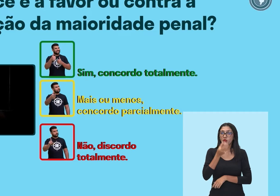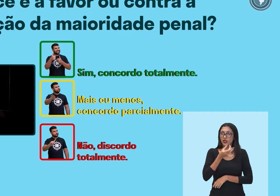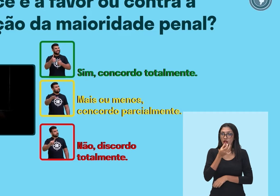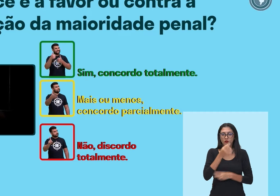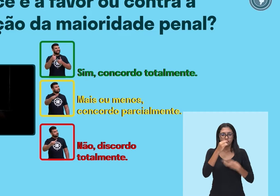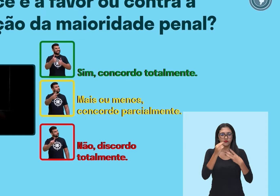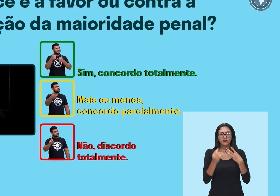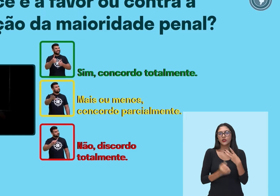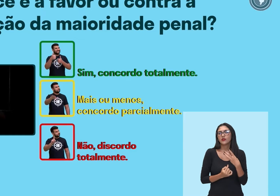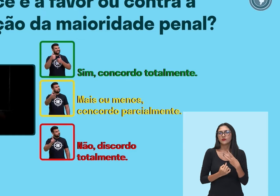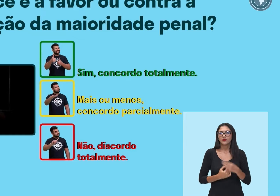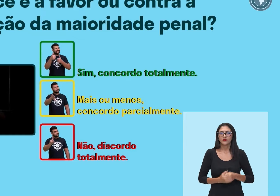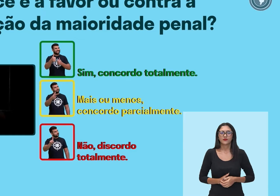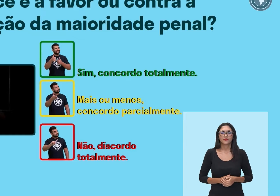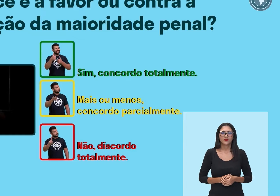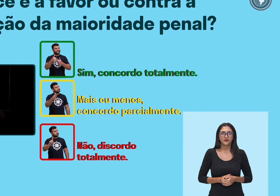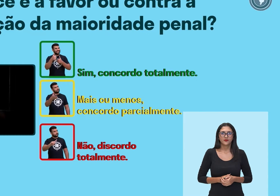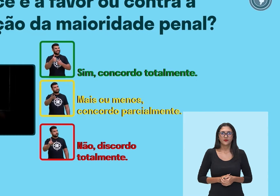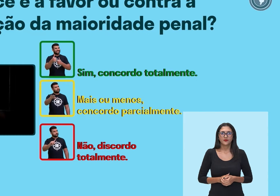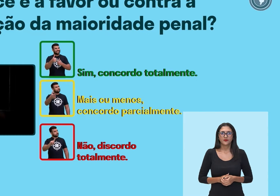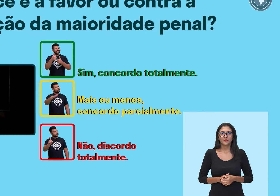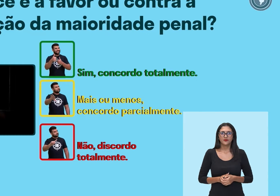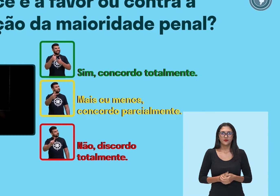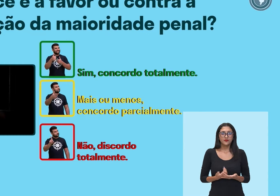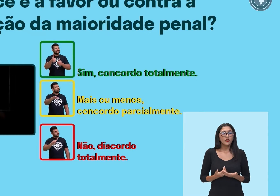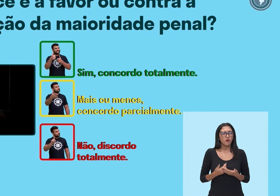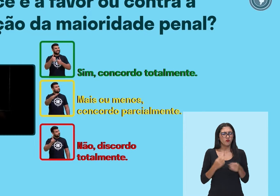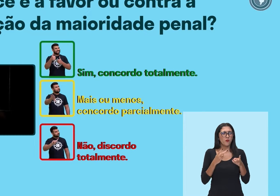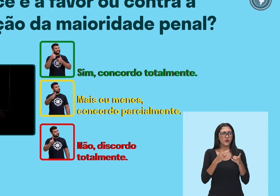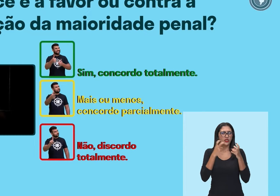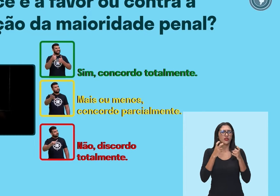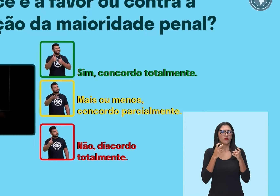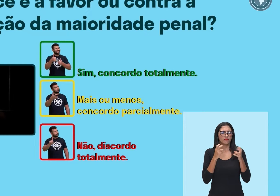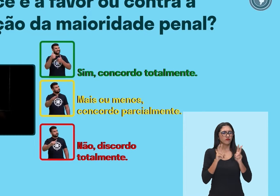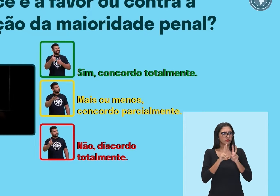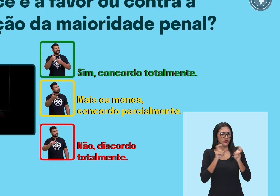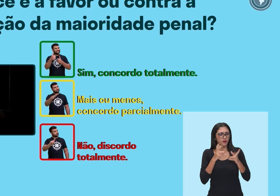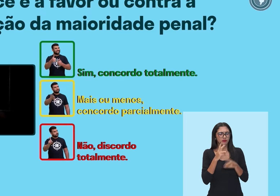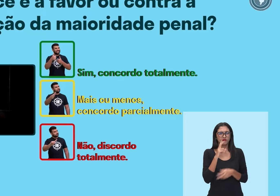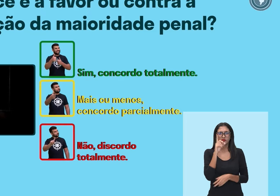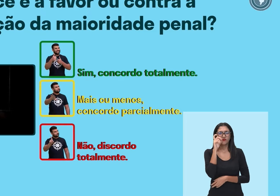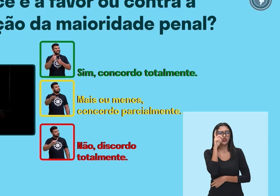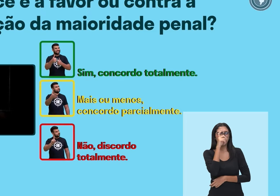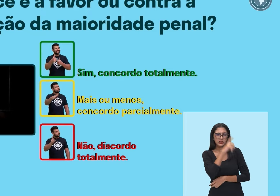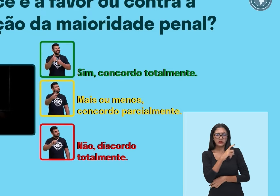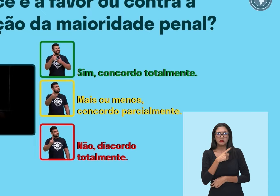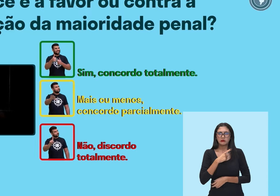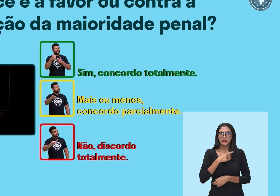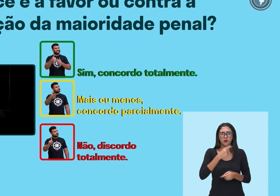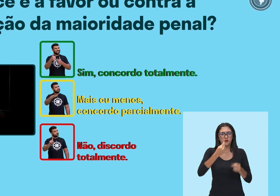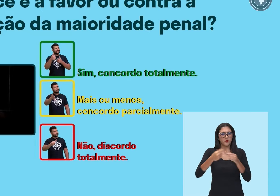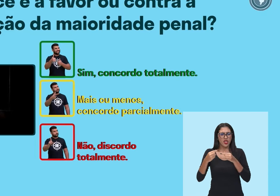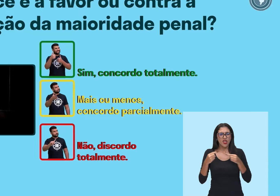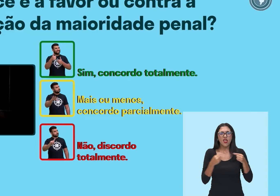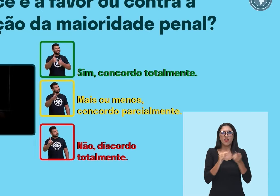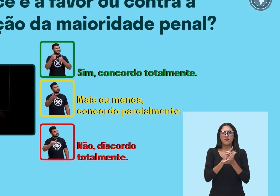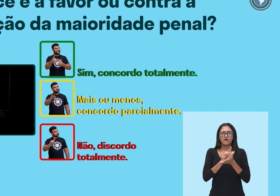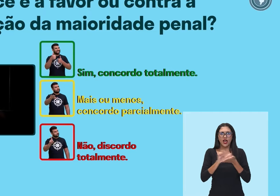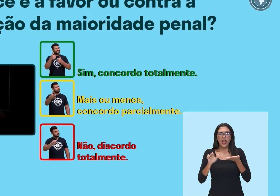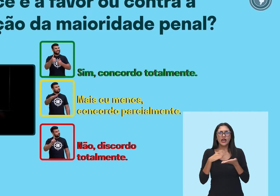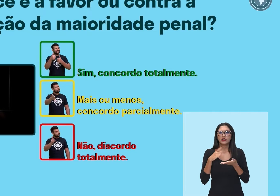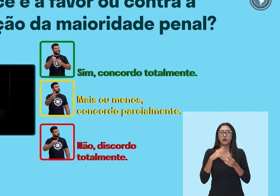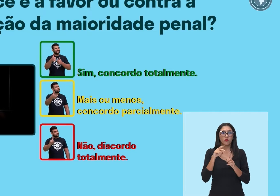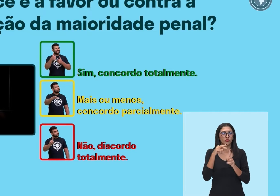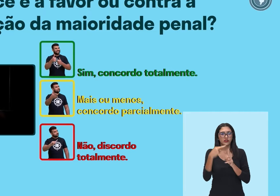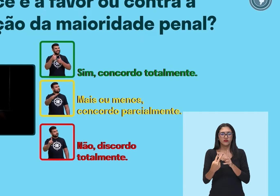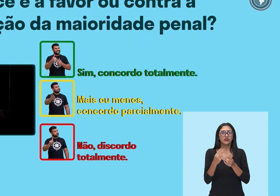percebam que diante de uma questão controversa, diante de uma questão que gera muitos debates, de questões